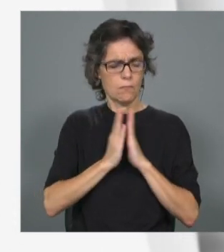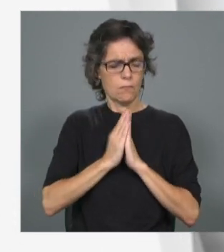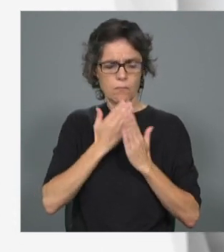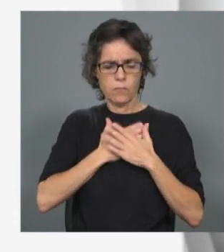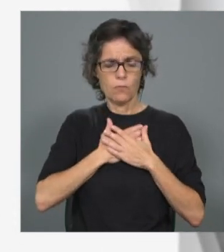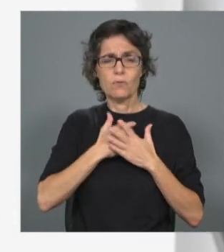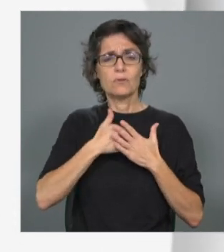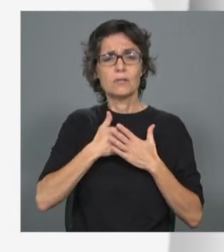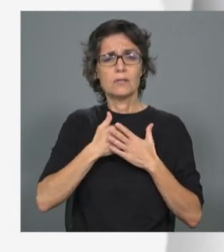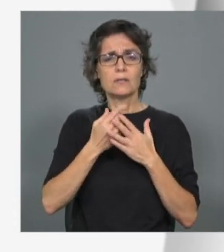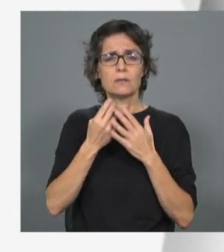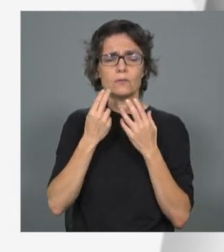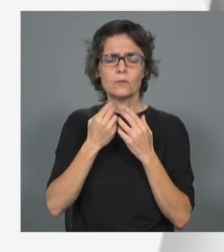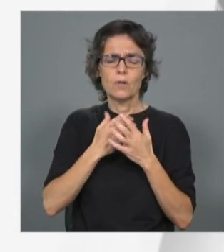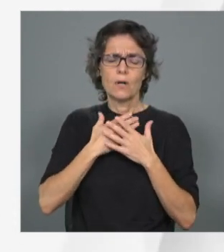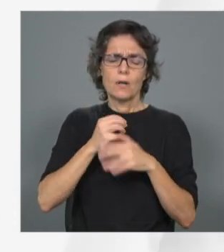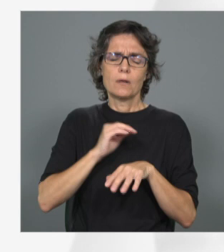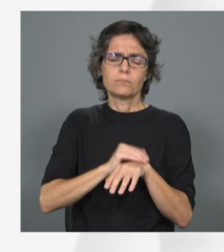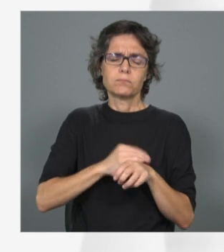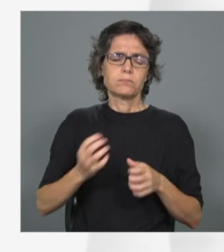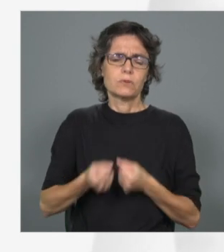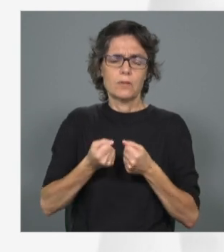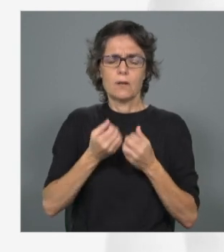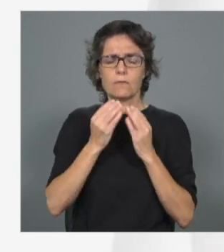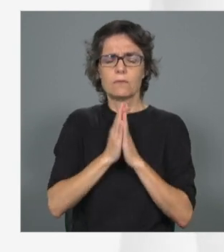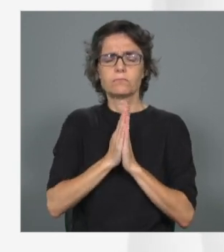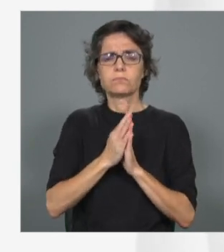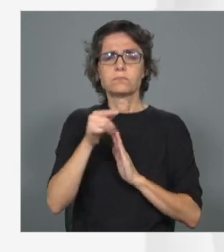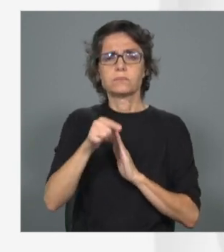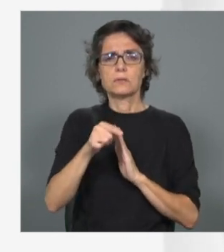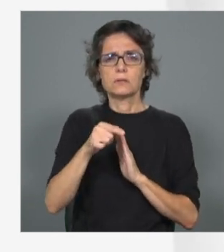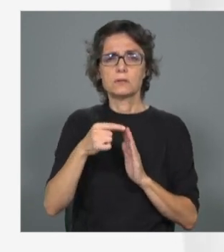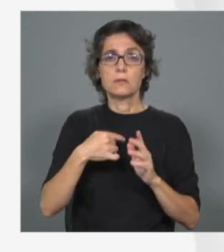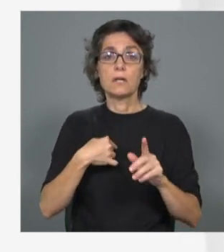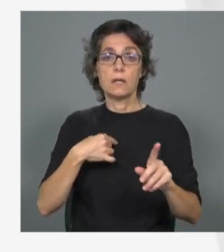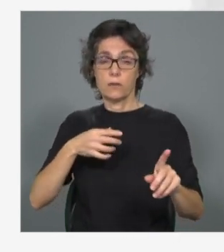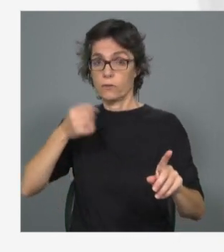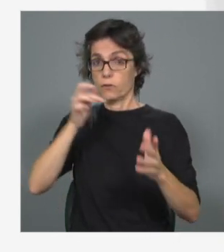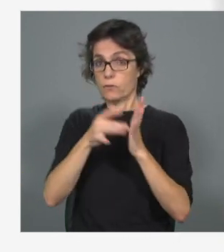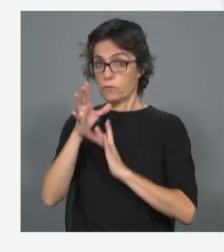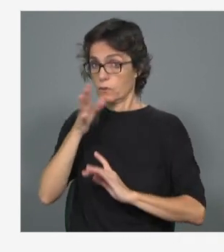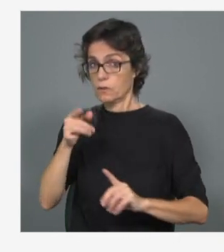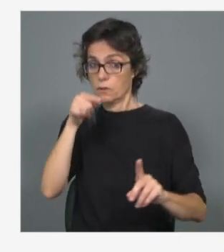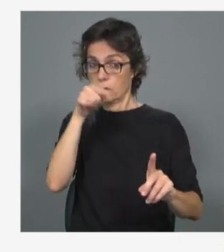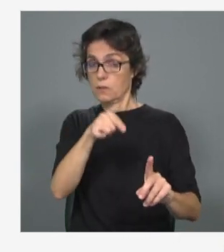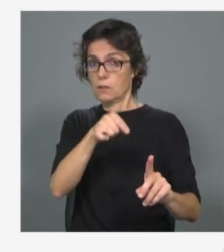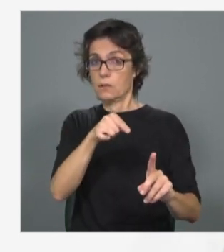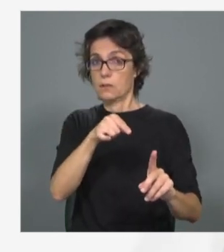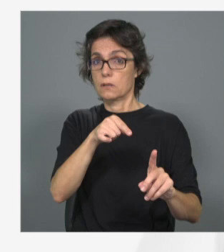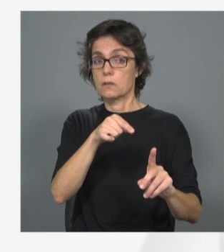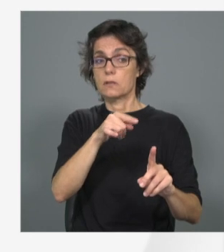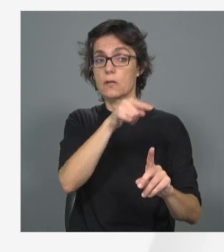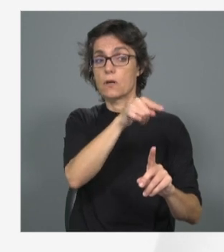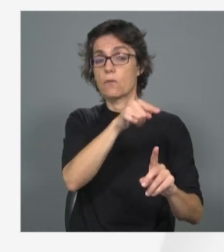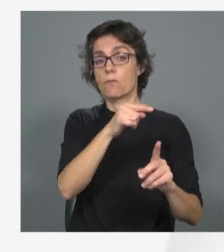tende compaixão de mim, que sou pecador. Eu vos digo que este desceu justificado para a sua casa e o